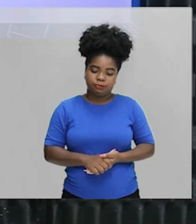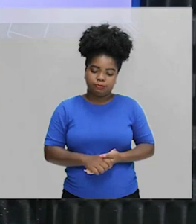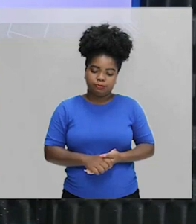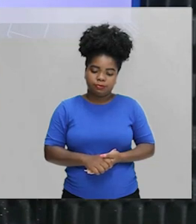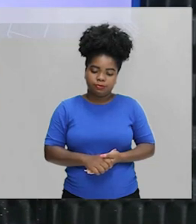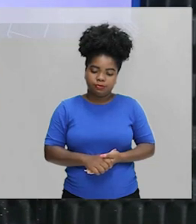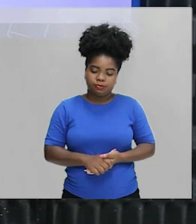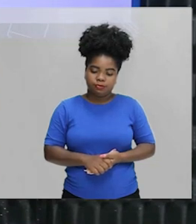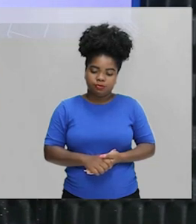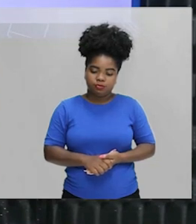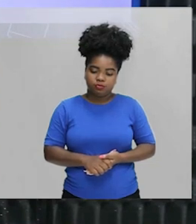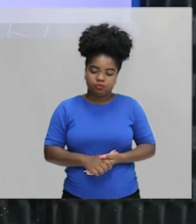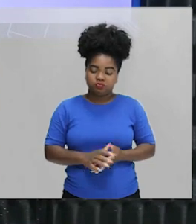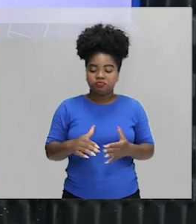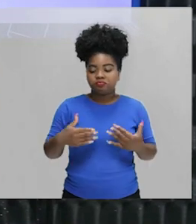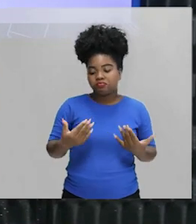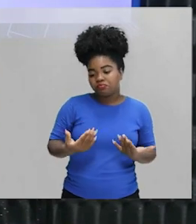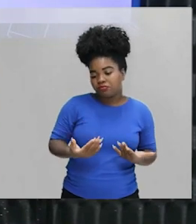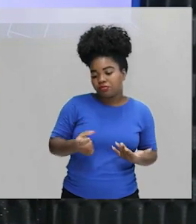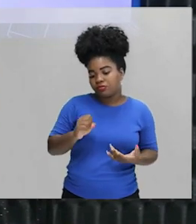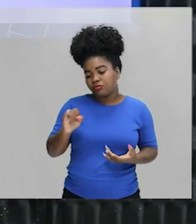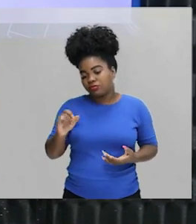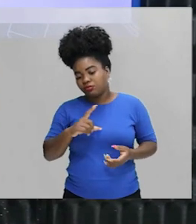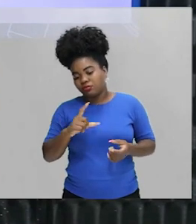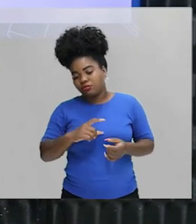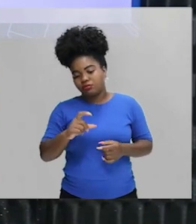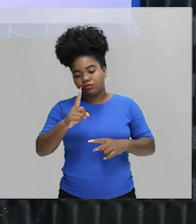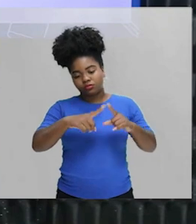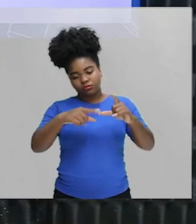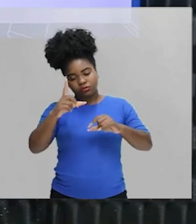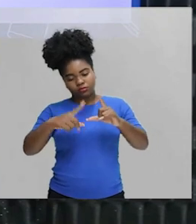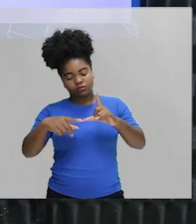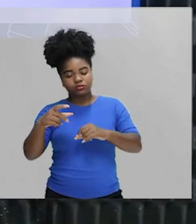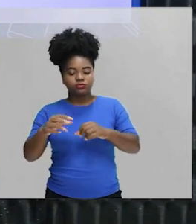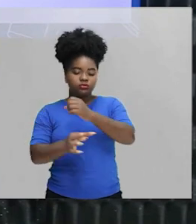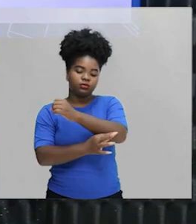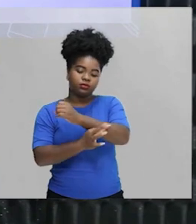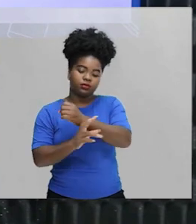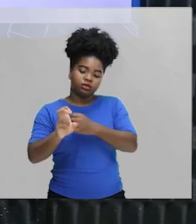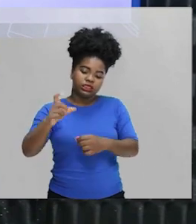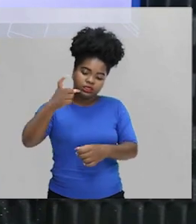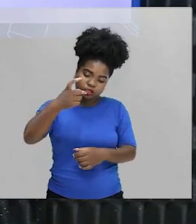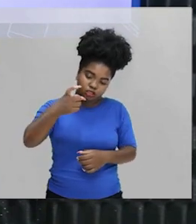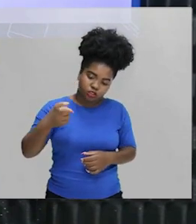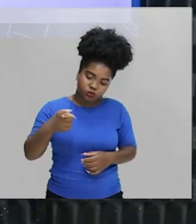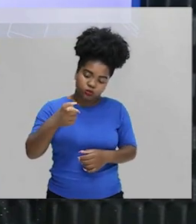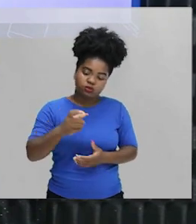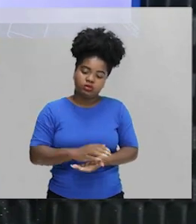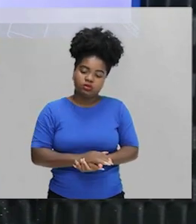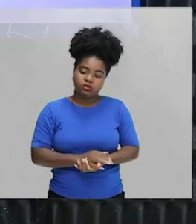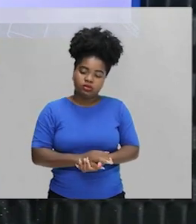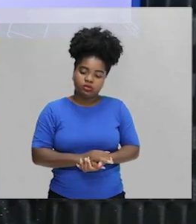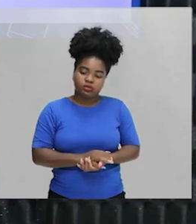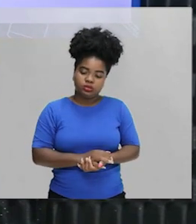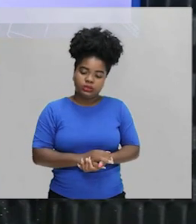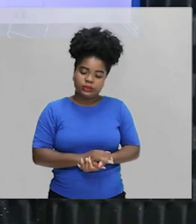grandeza ó então se tomarmos uma estrela que tem a temperatura cinco vezes maior do que a do Sol qual será a ordem de